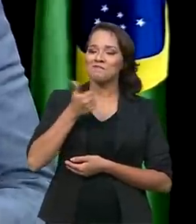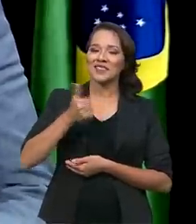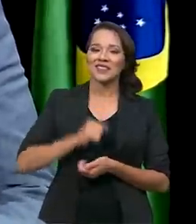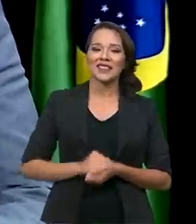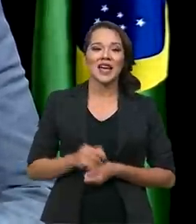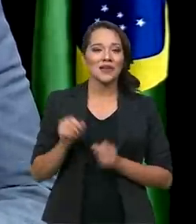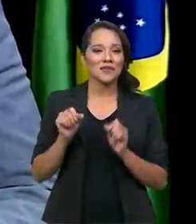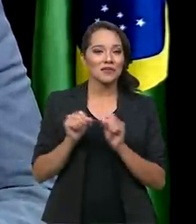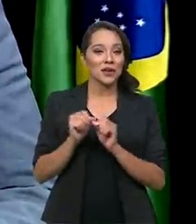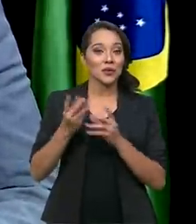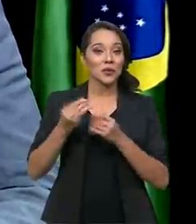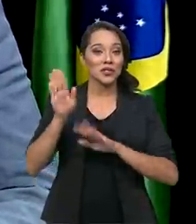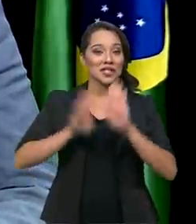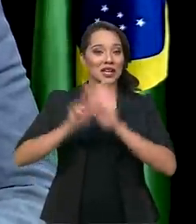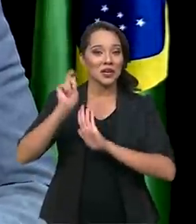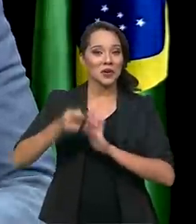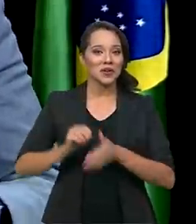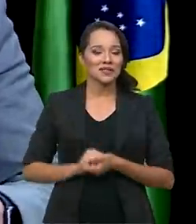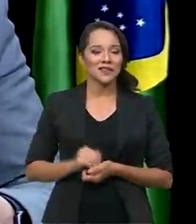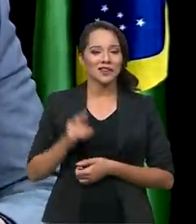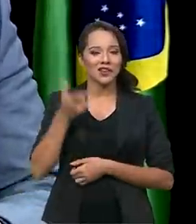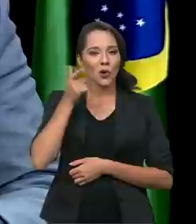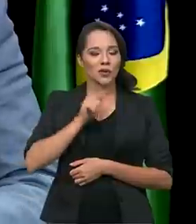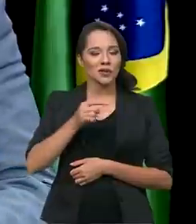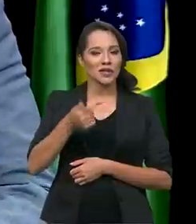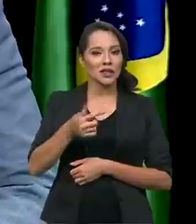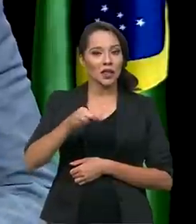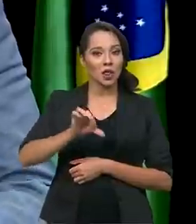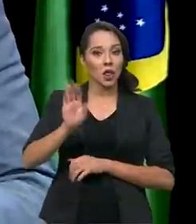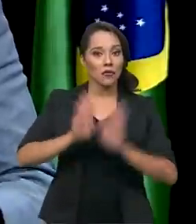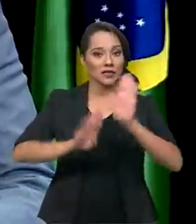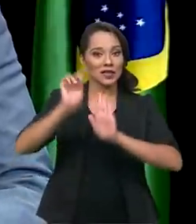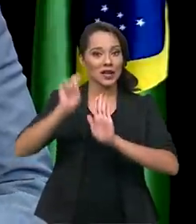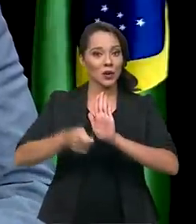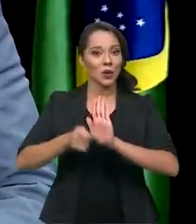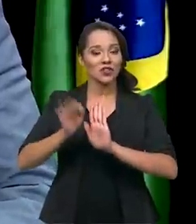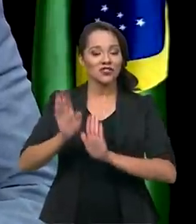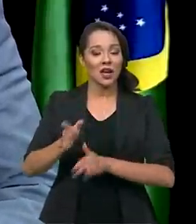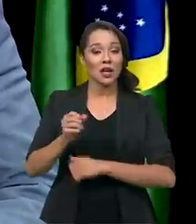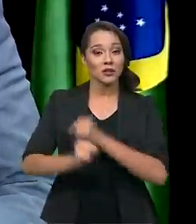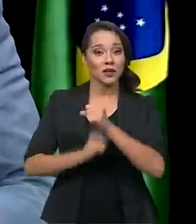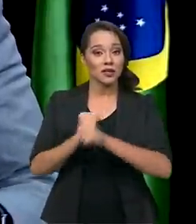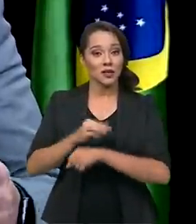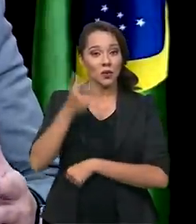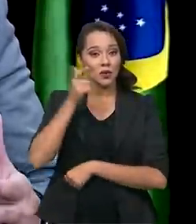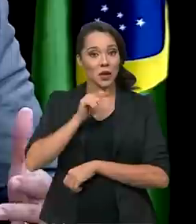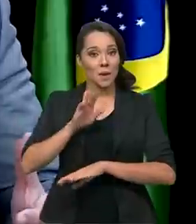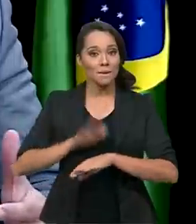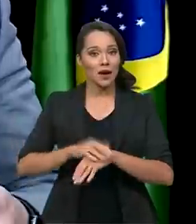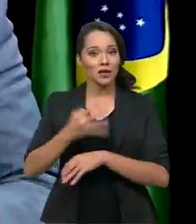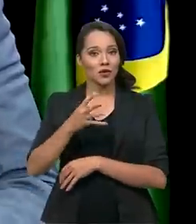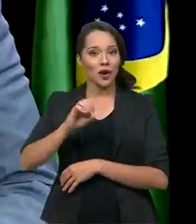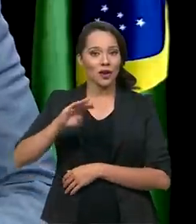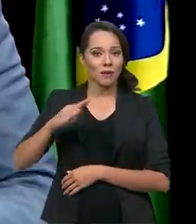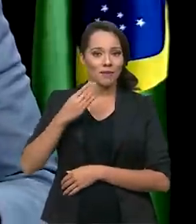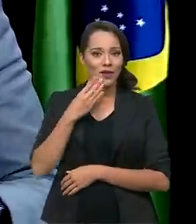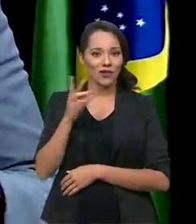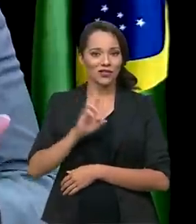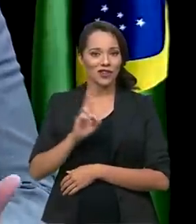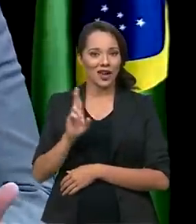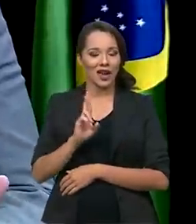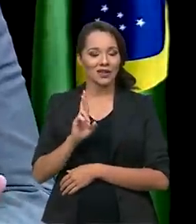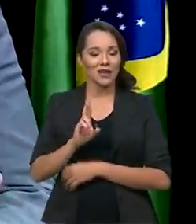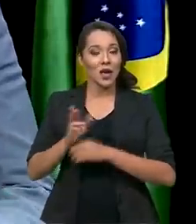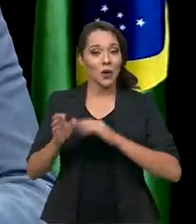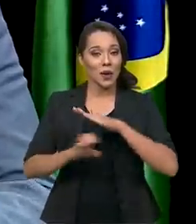realizados muitos leilões, a gente já chegou a 79 leilões realizados. Só este ano a gente contratou quase 40 bilhões de reais